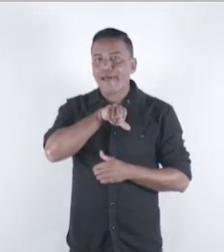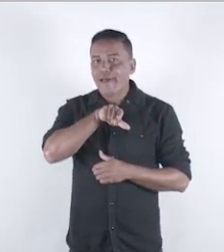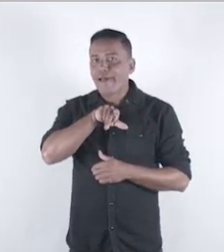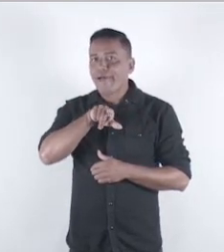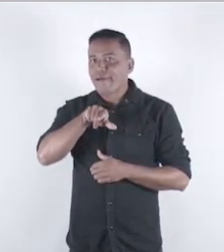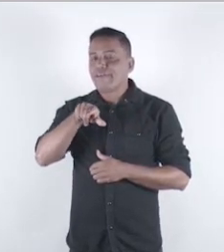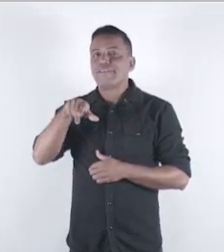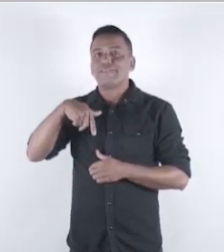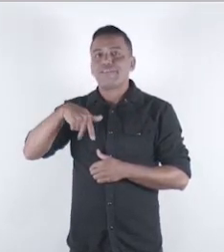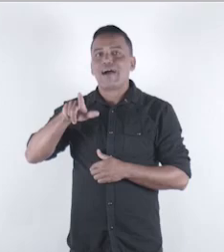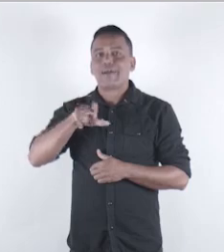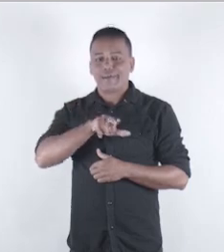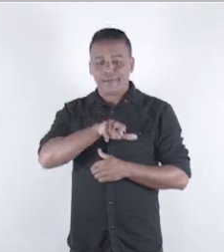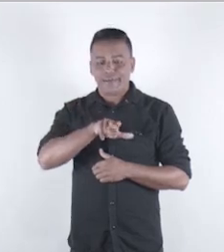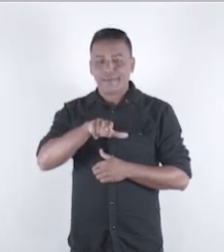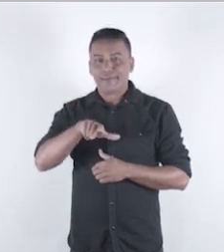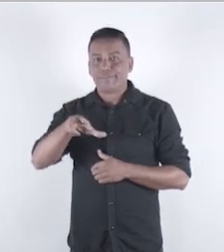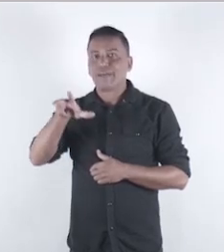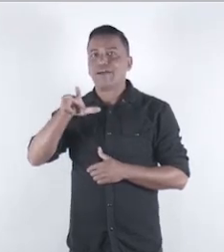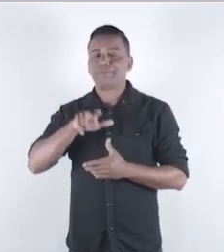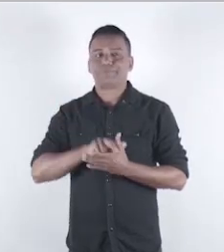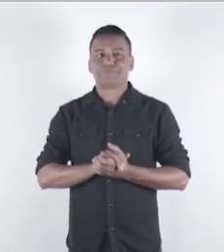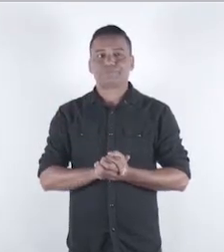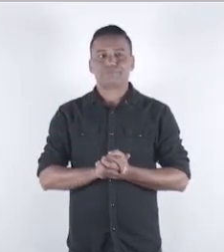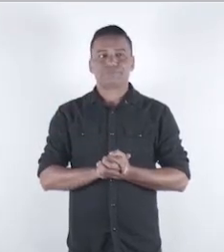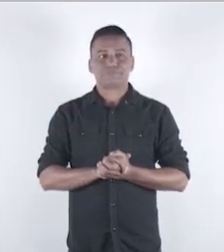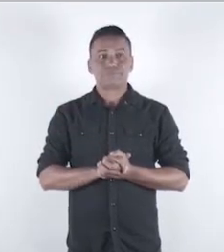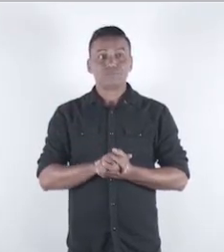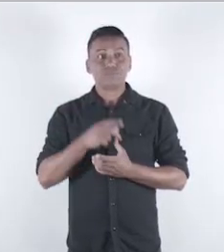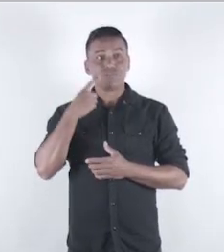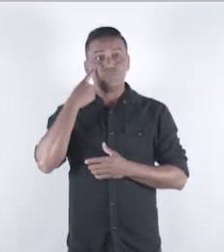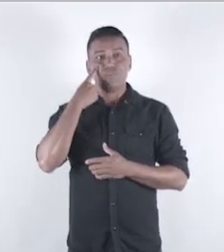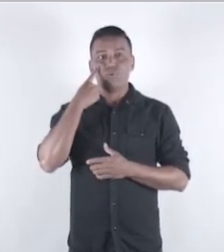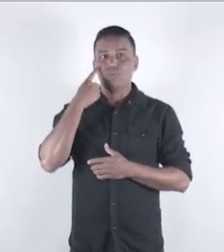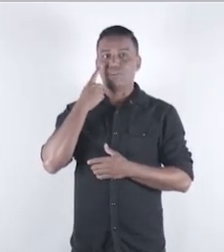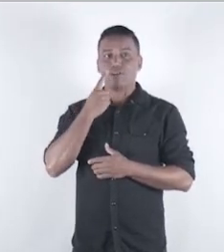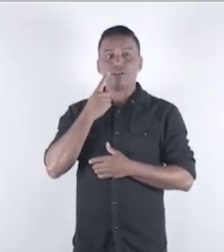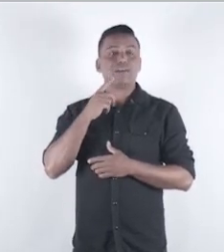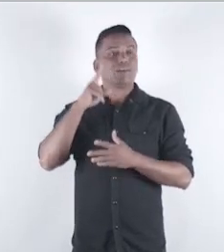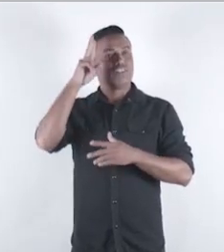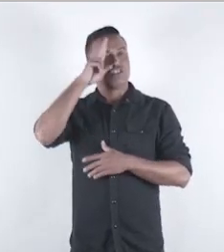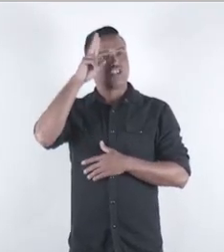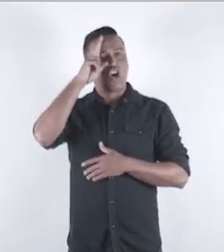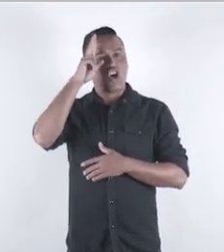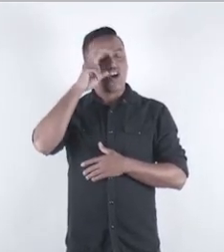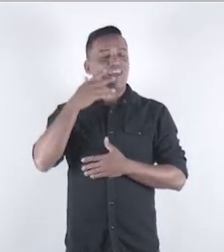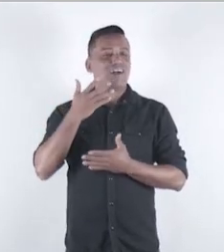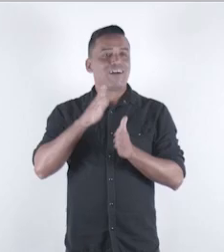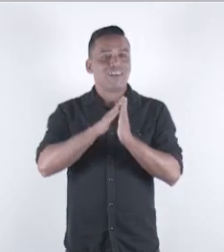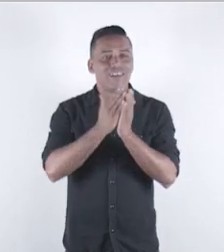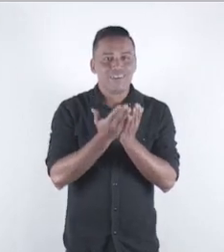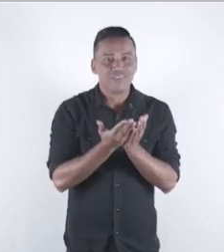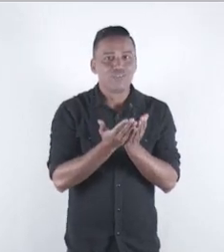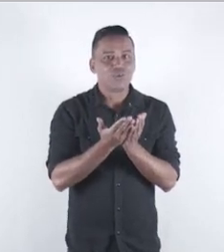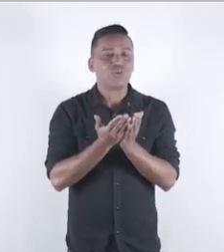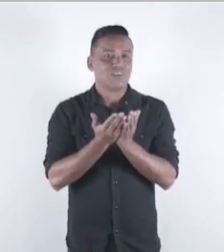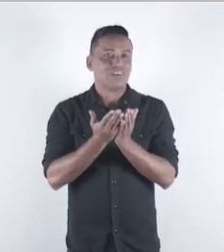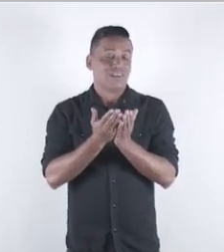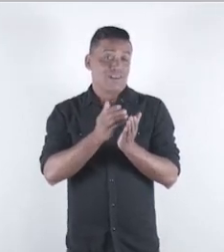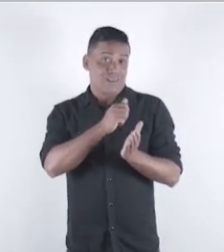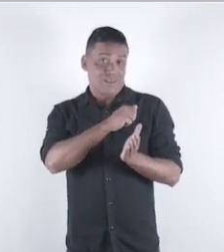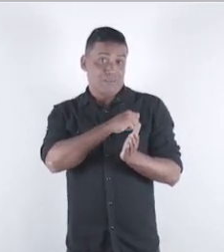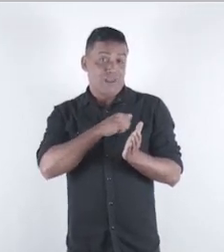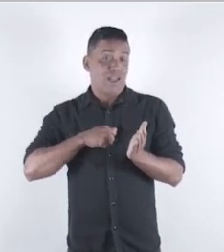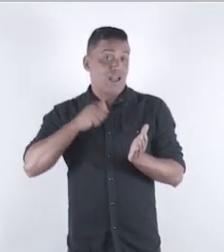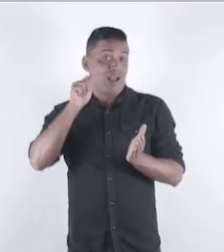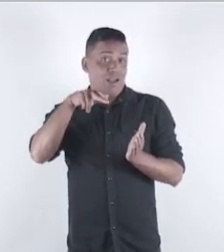vamos ver o que acontece nessa história? A Lagarta e a Cobra, de Ana Carolina Neves, com ilustrações